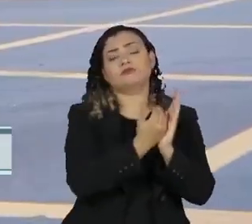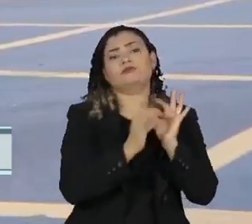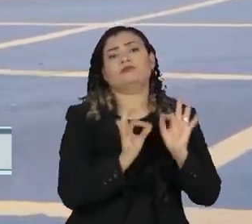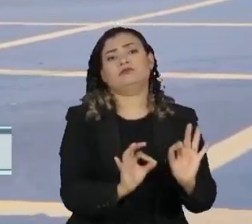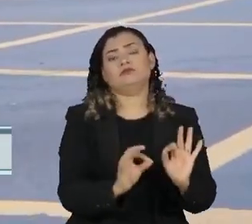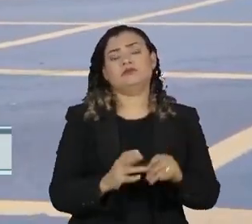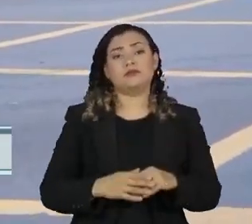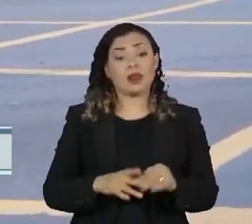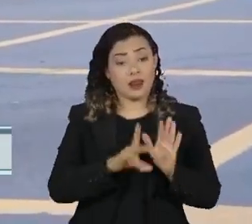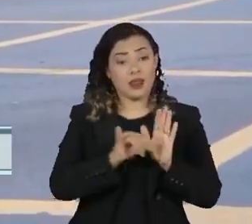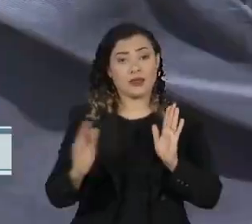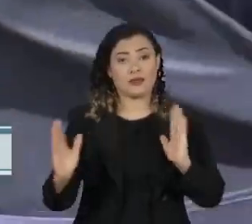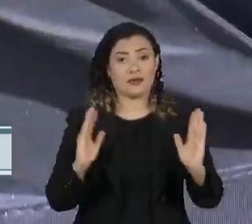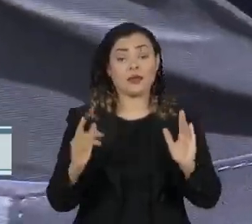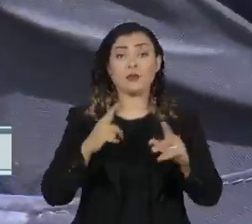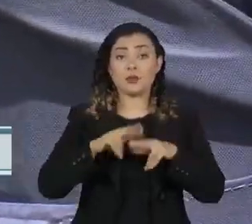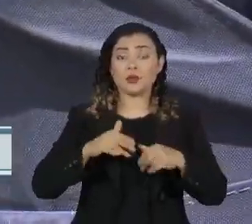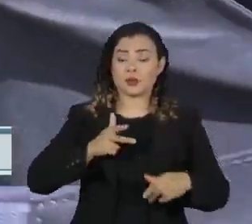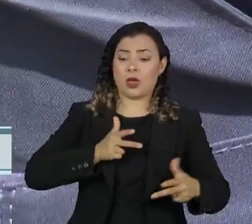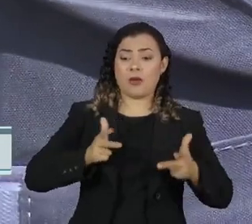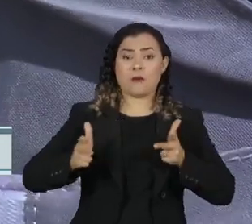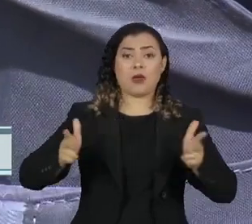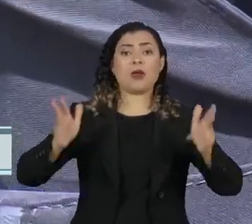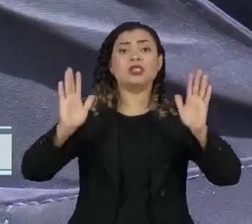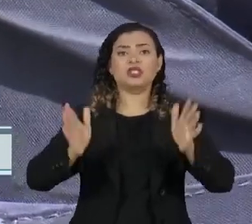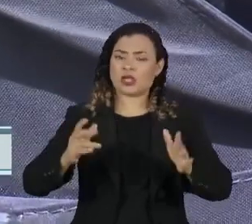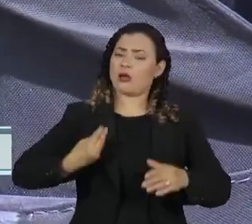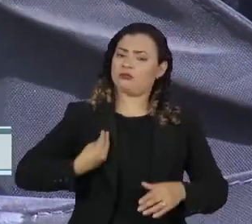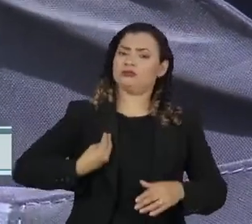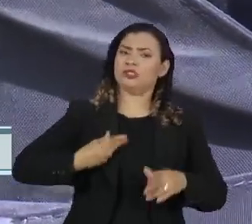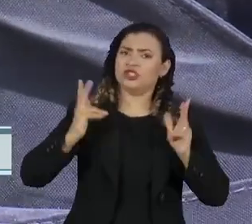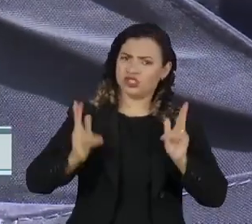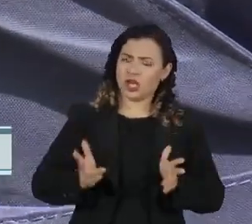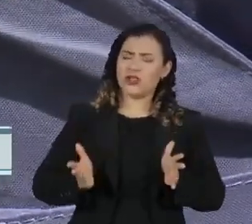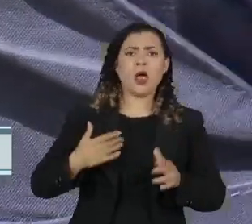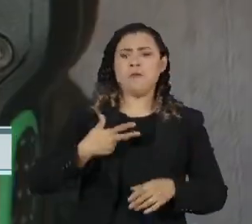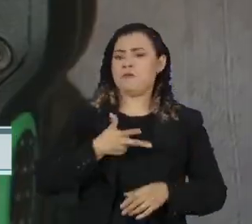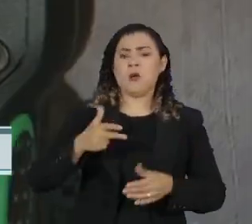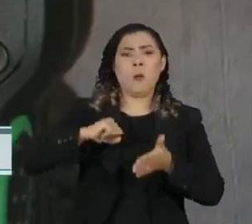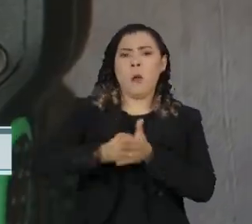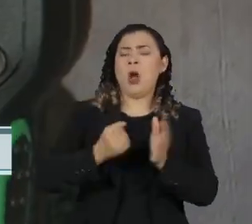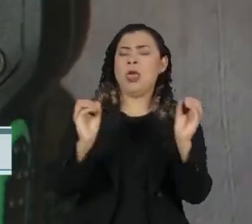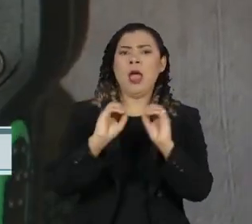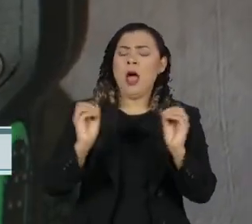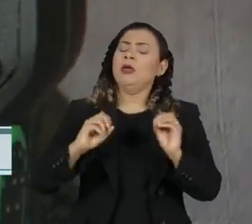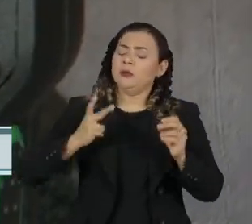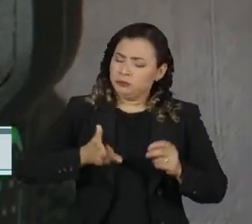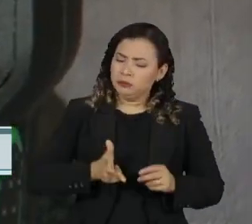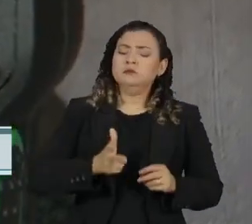legislação vigente e que as câmeras corporais já funcionam de forma ininterrupta não permitindo desligamento